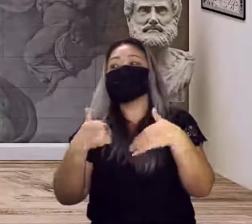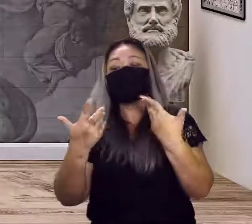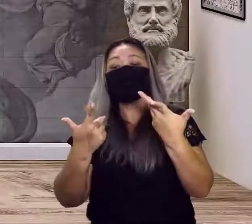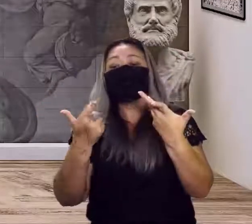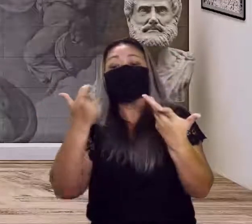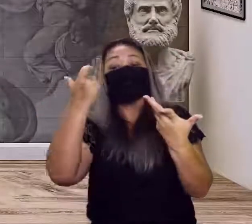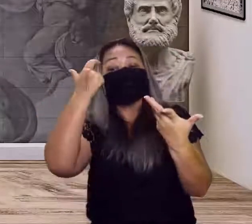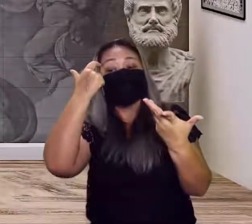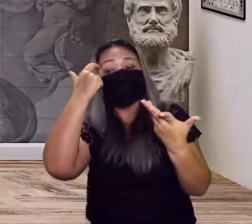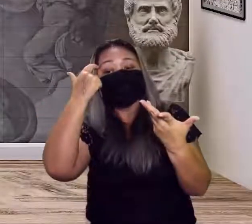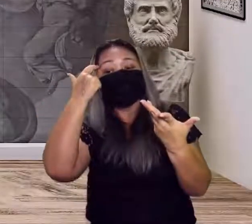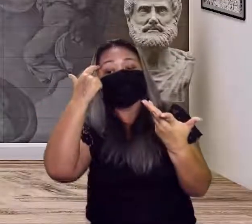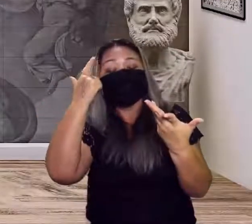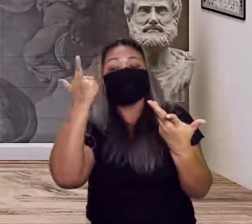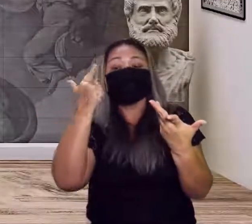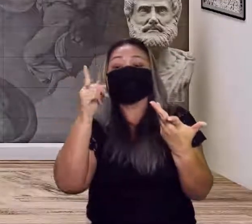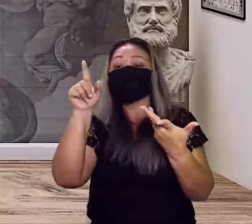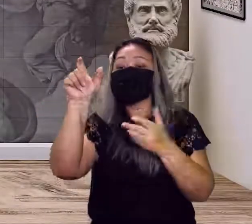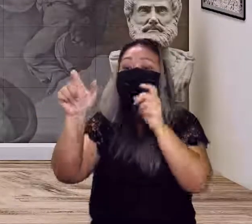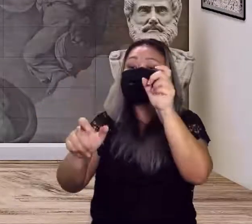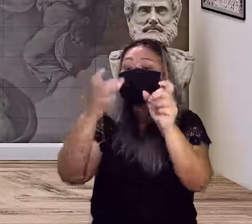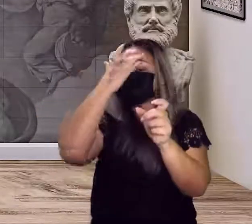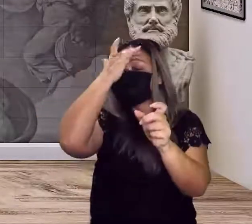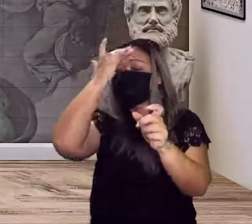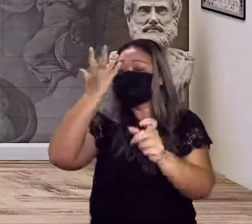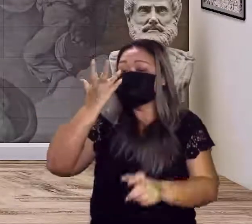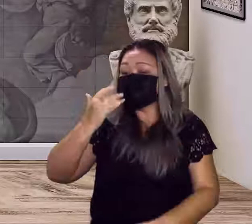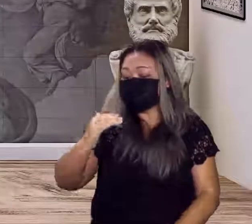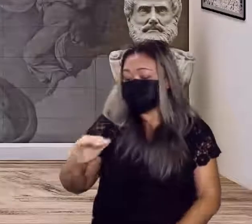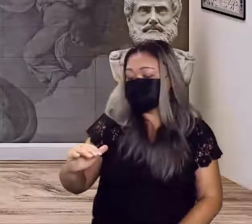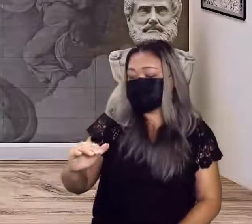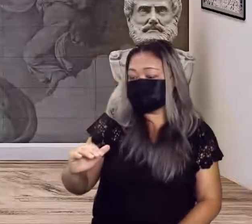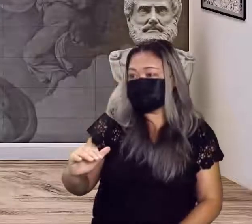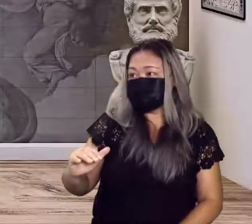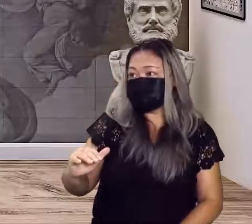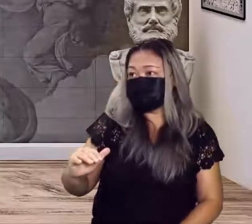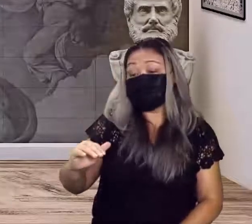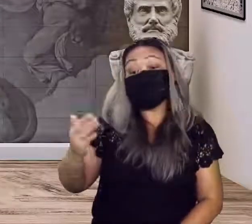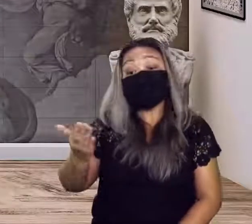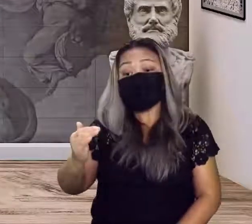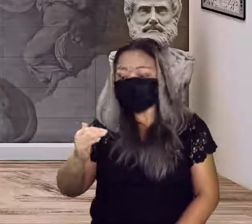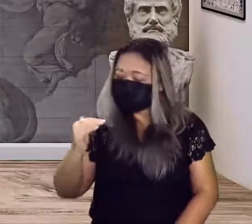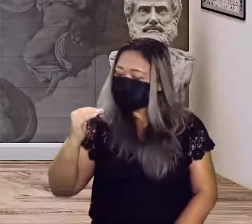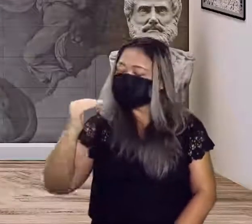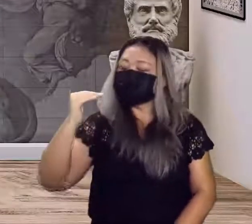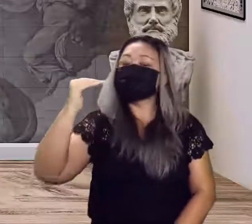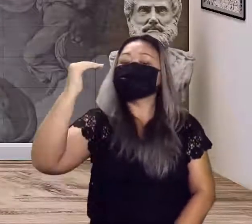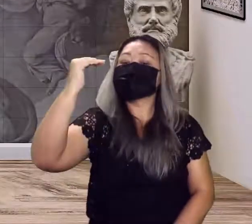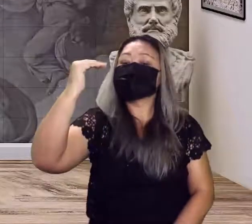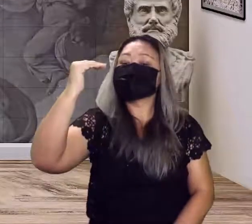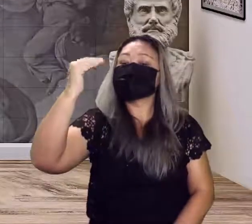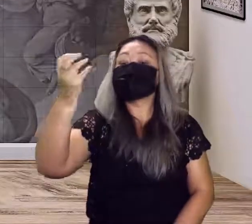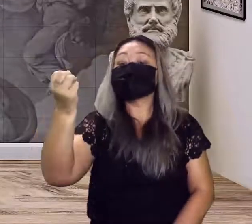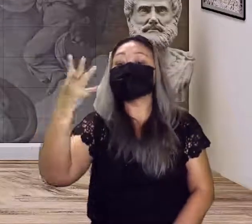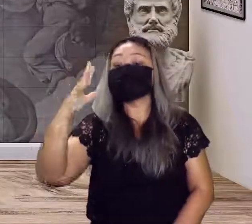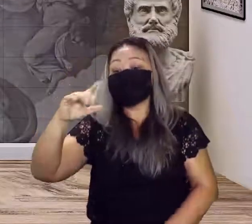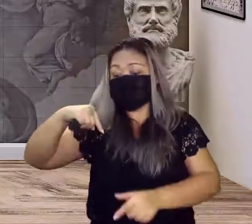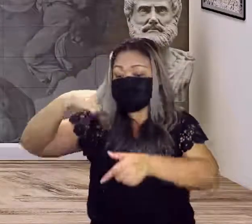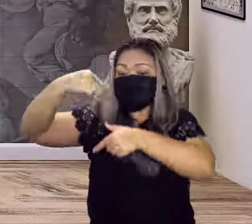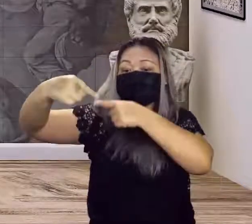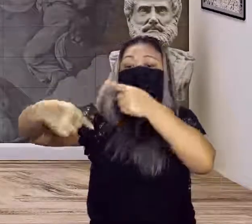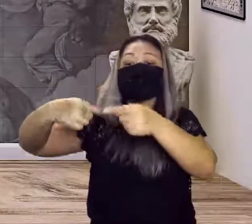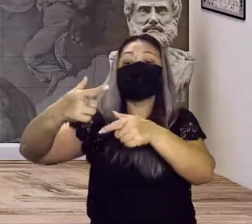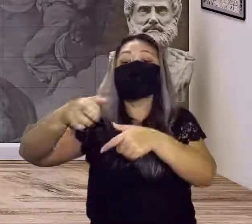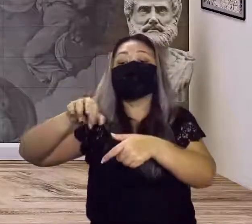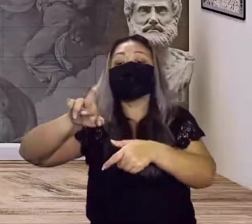já penso, ó, aquelas pessoas que eram crianças, né? Hoje já são adultas, aí surgem as novas gerações. Então,